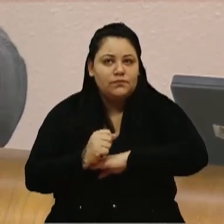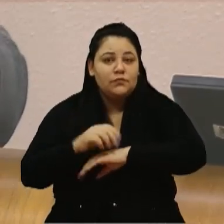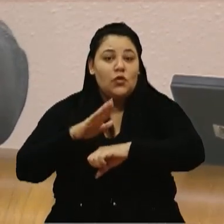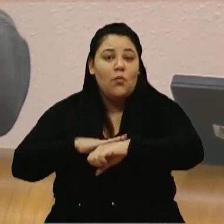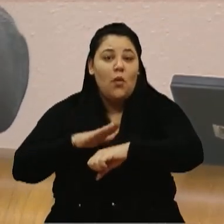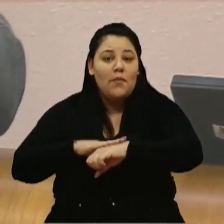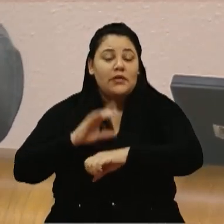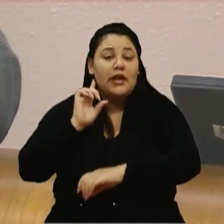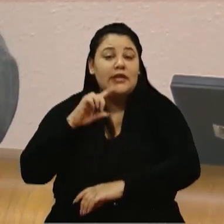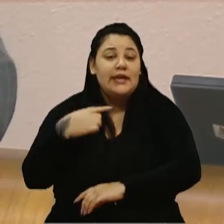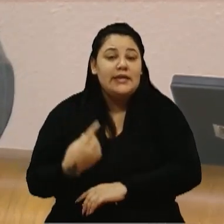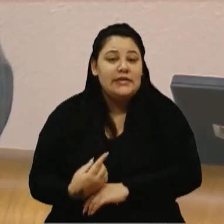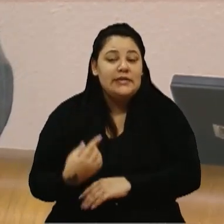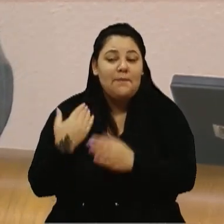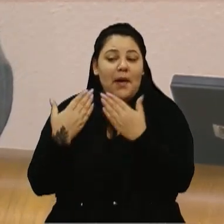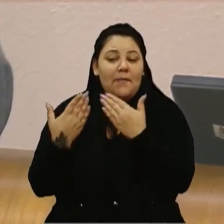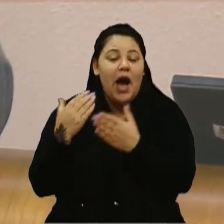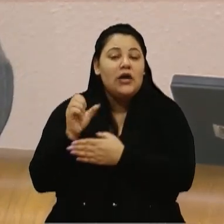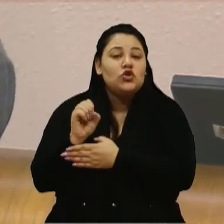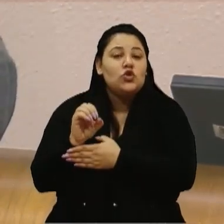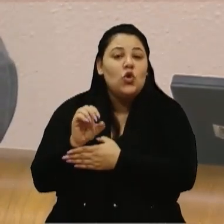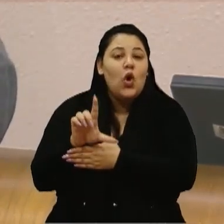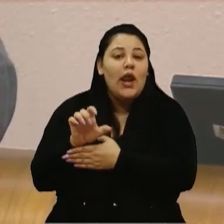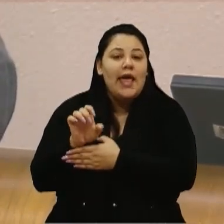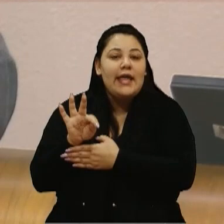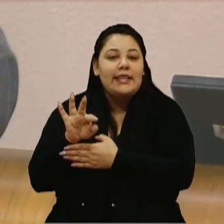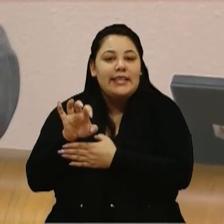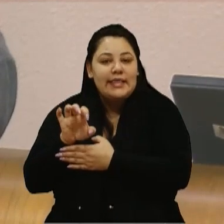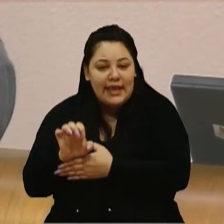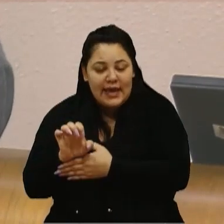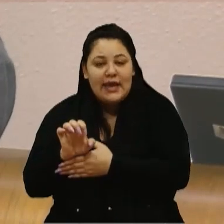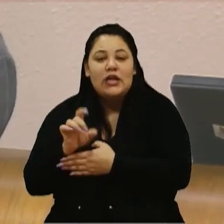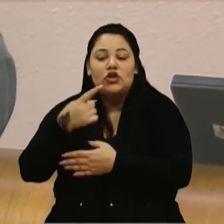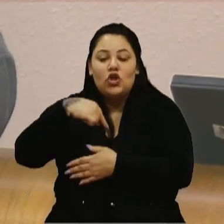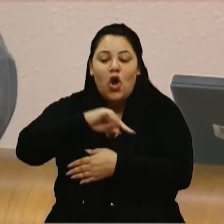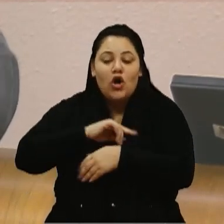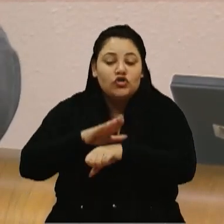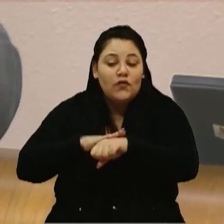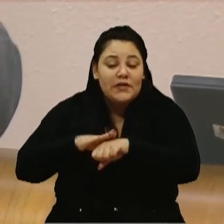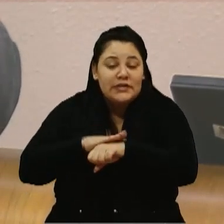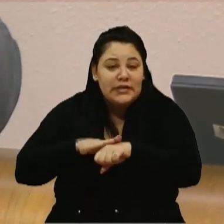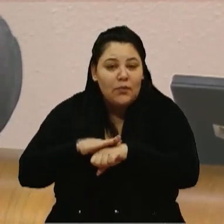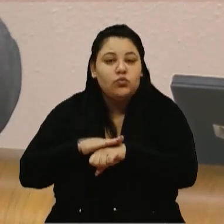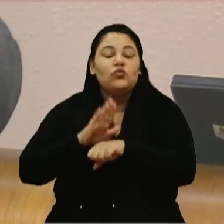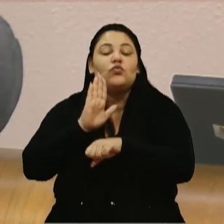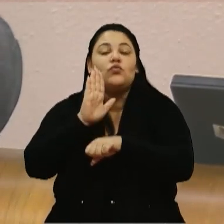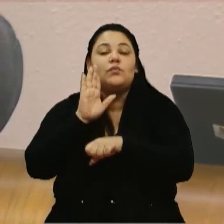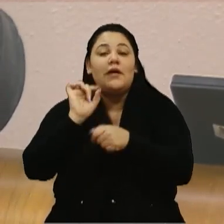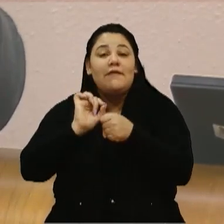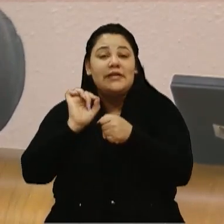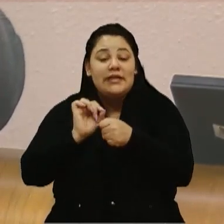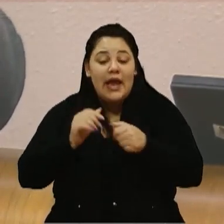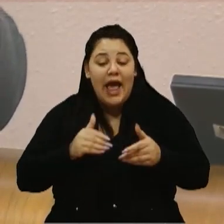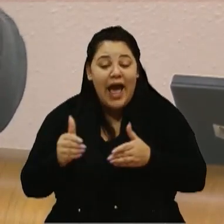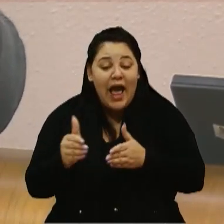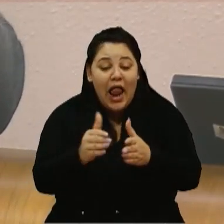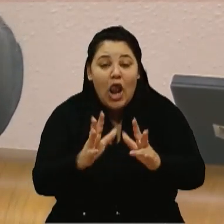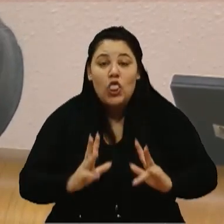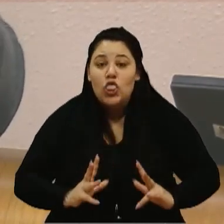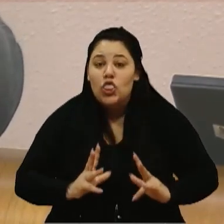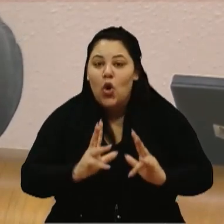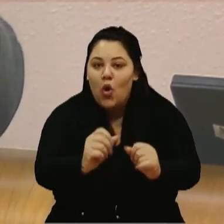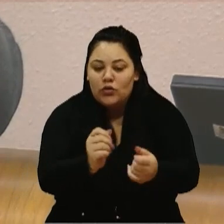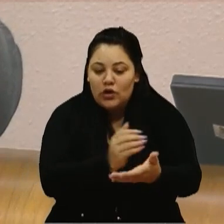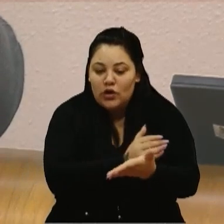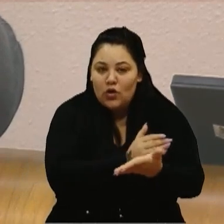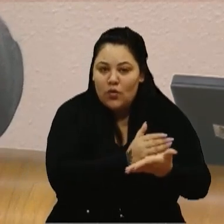com o Solete, que a gente foi lá conversar, era o calçamento de toda a rua, que começa na